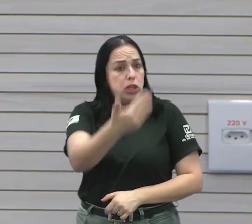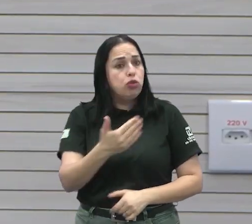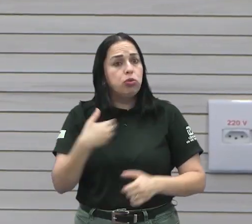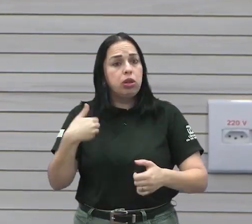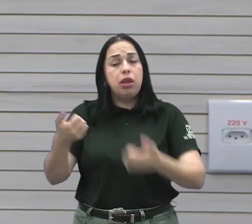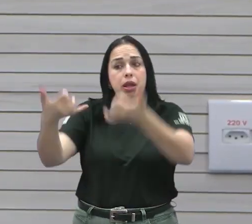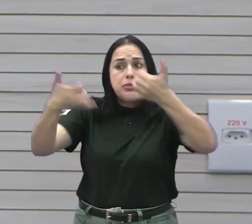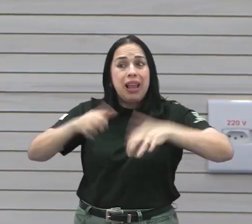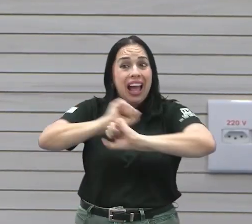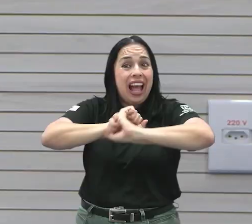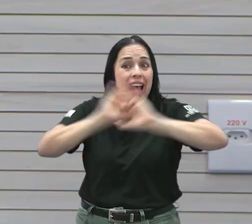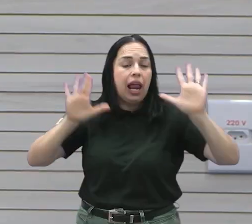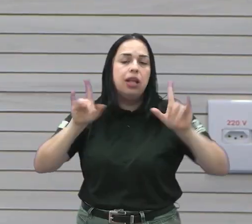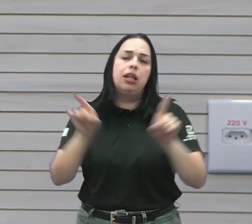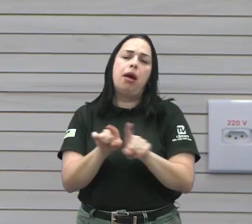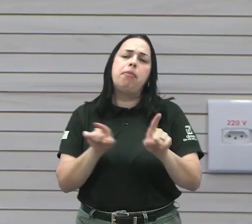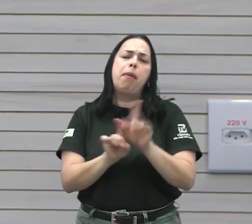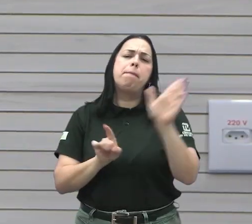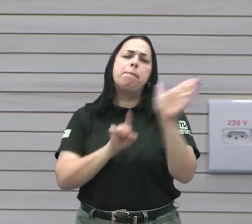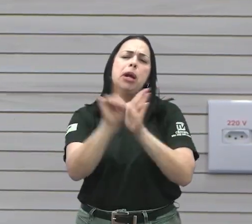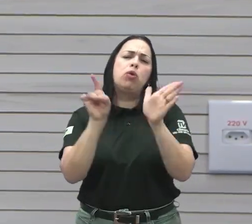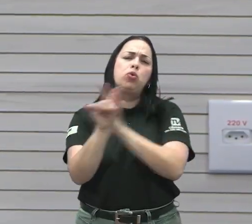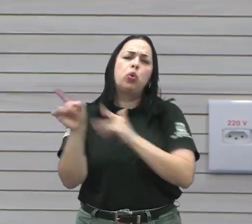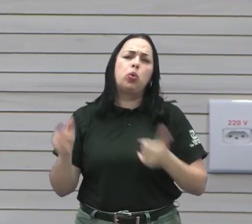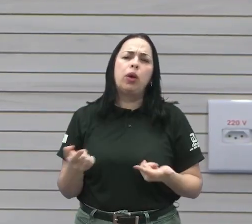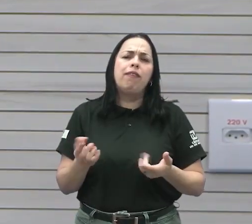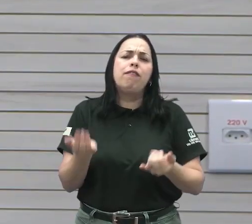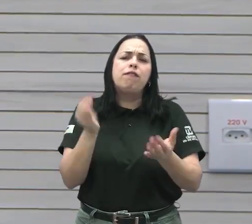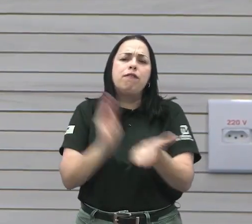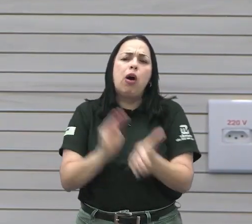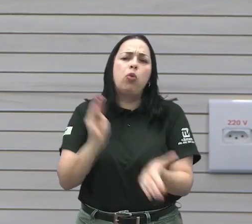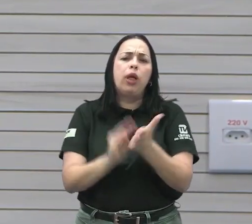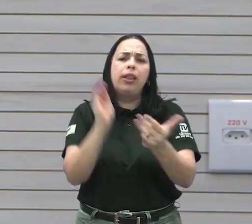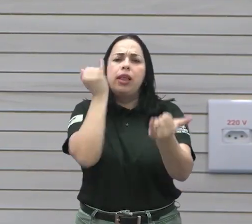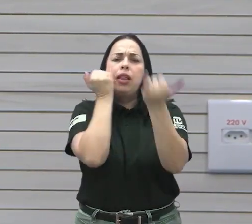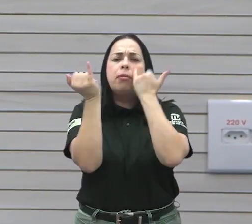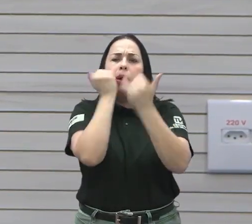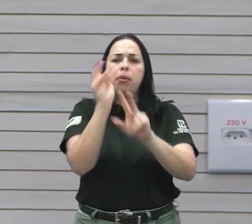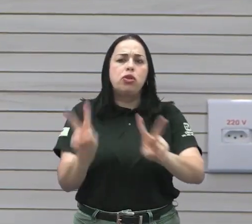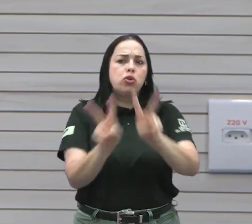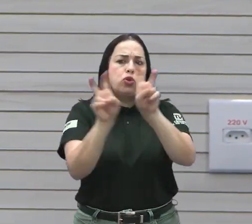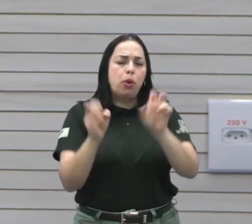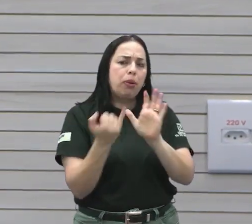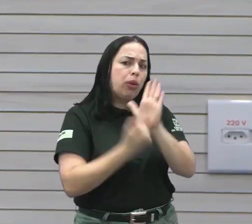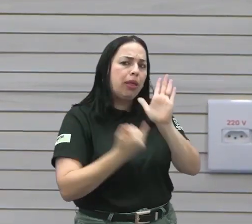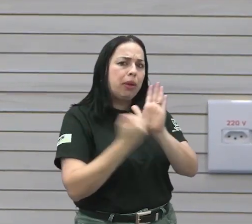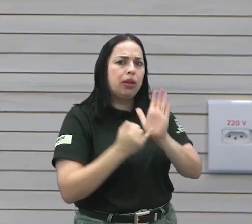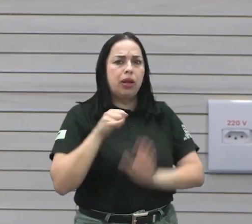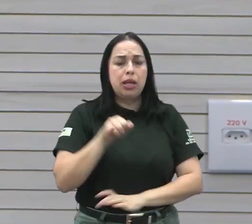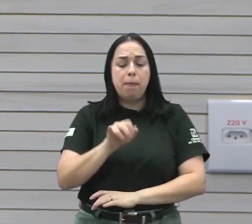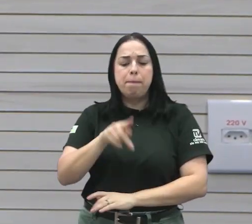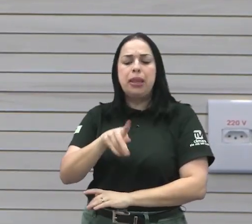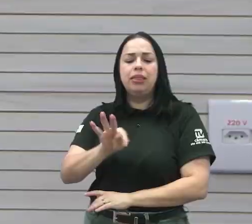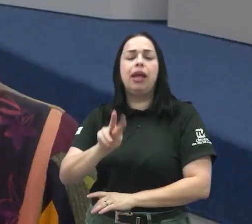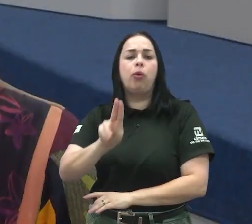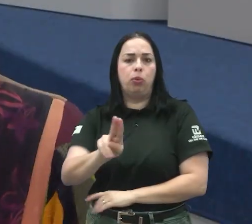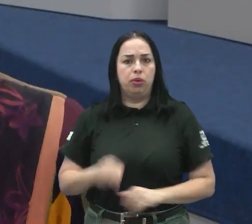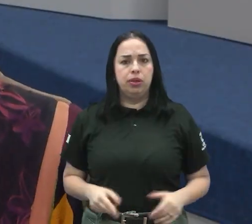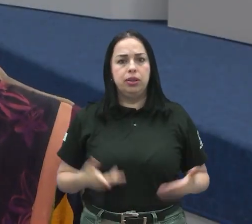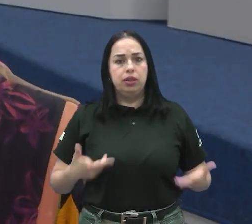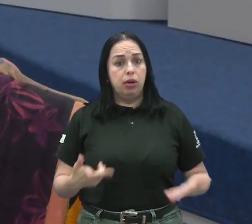nas informações apresentadas e questionou a ausência de dados detalhados sobre o aumento do IPTU.